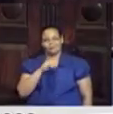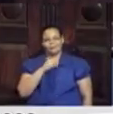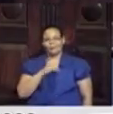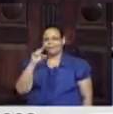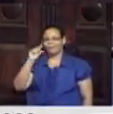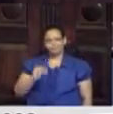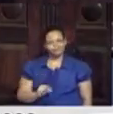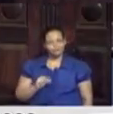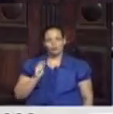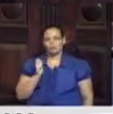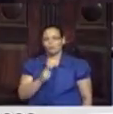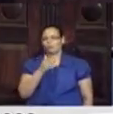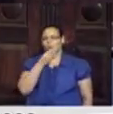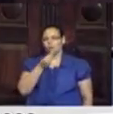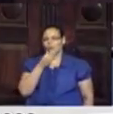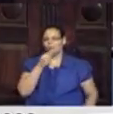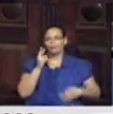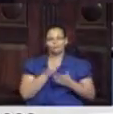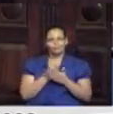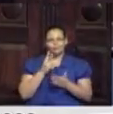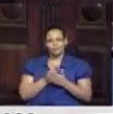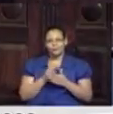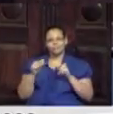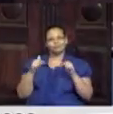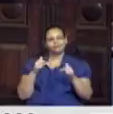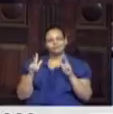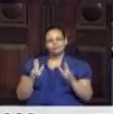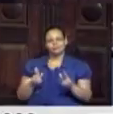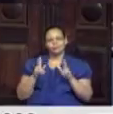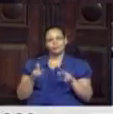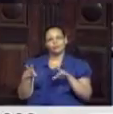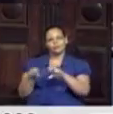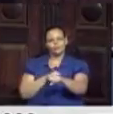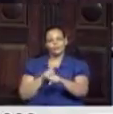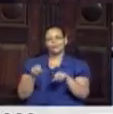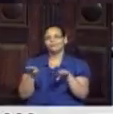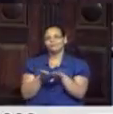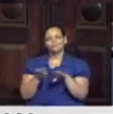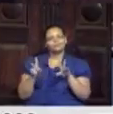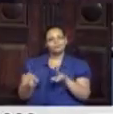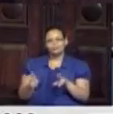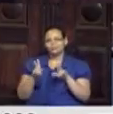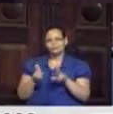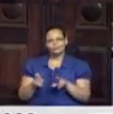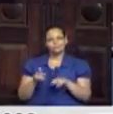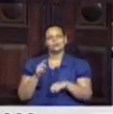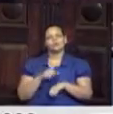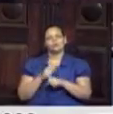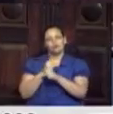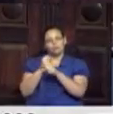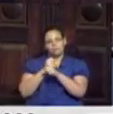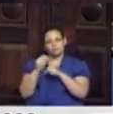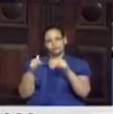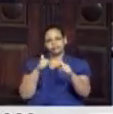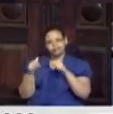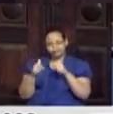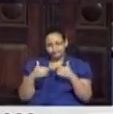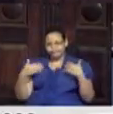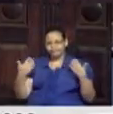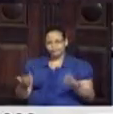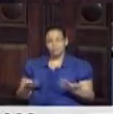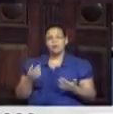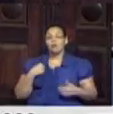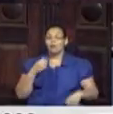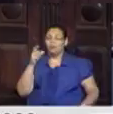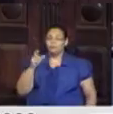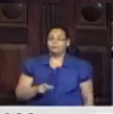correspondentes homens, no mesmo cargo, com a mesma formação, com o mesmo tempo de serviço. Então, senhora presidenta,